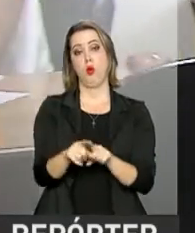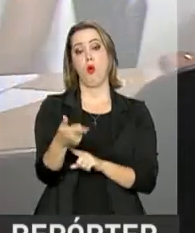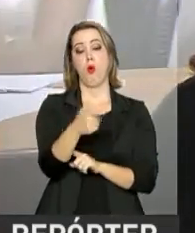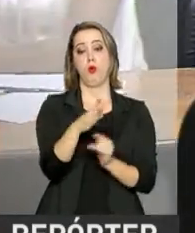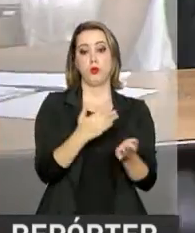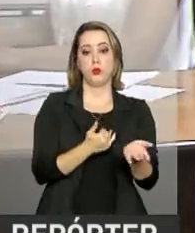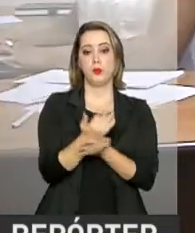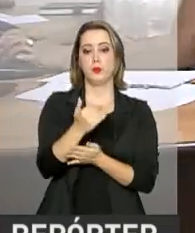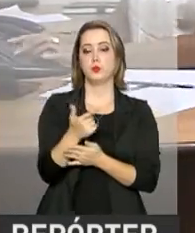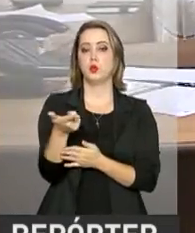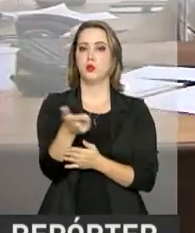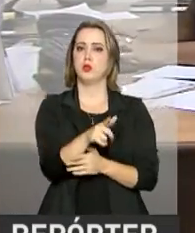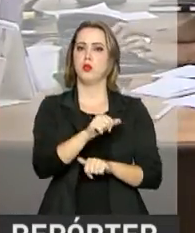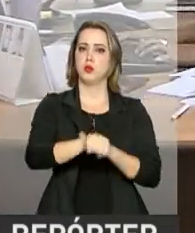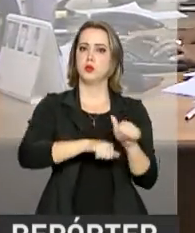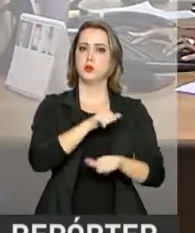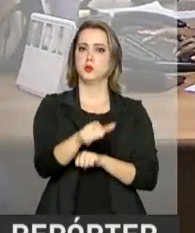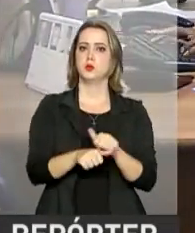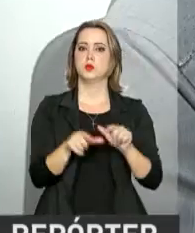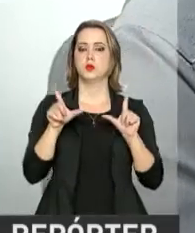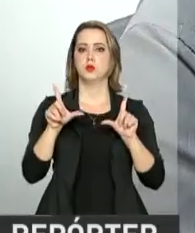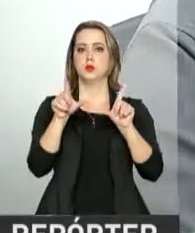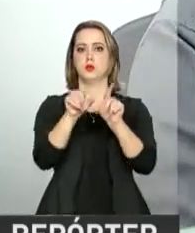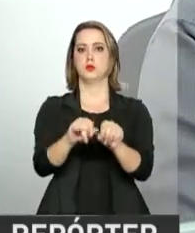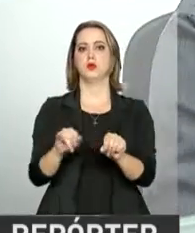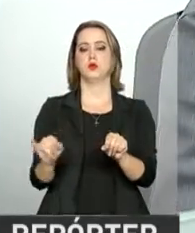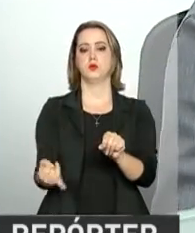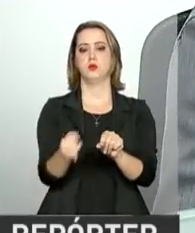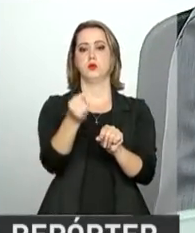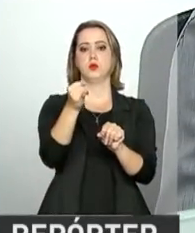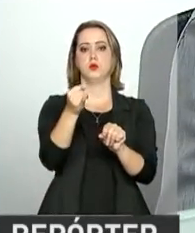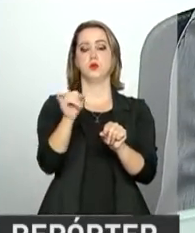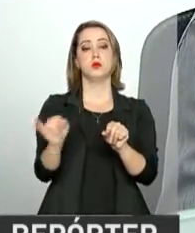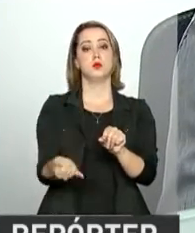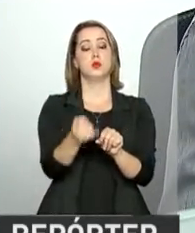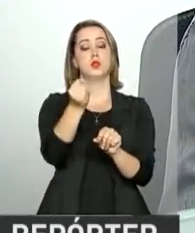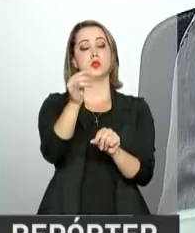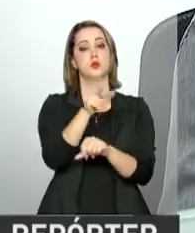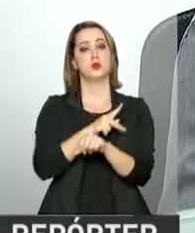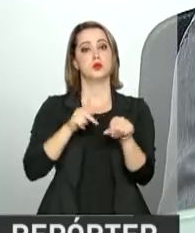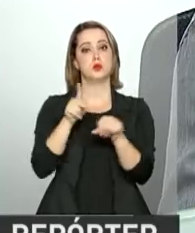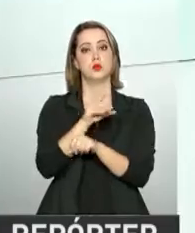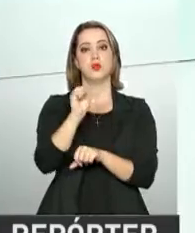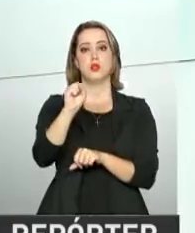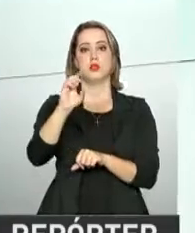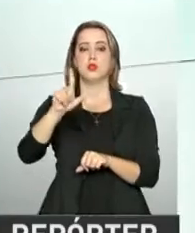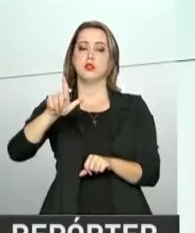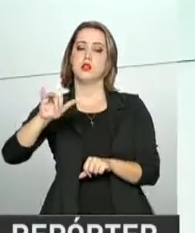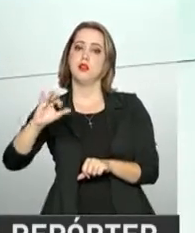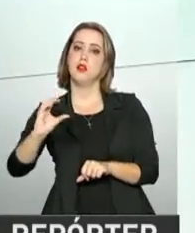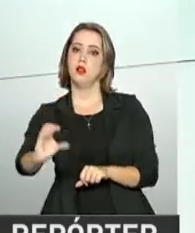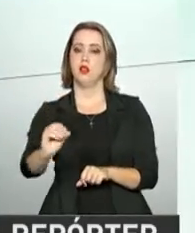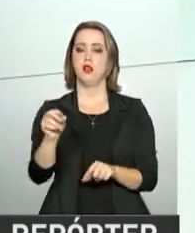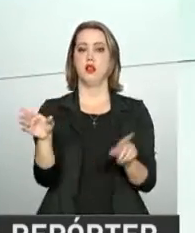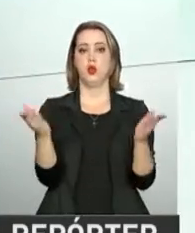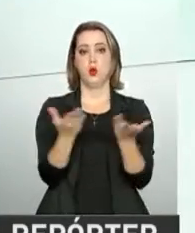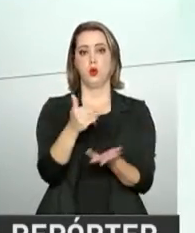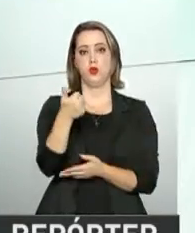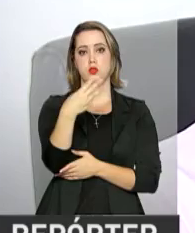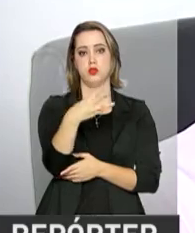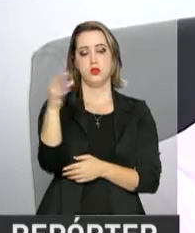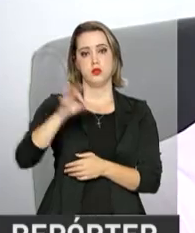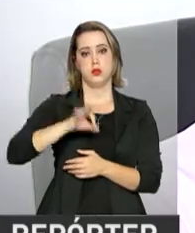no mercado imobiliário é a redução da taxa referencial de juros do país a selic que hoje está em 13%